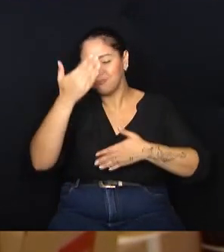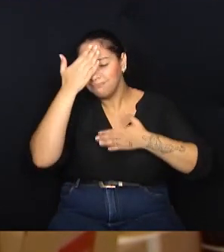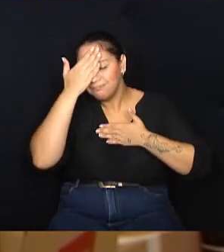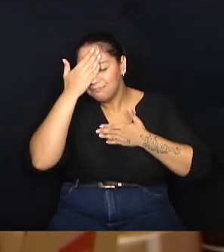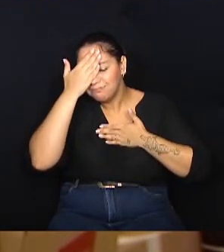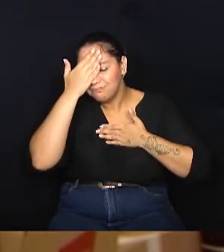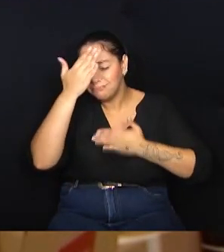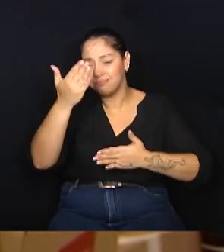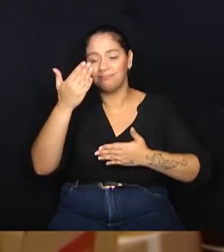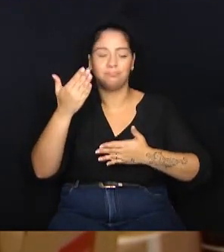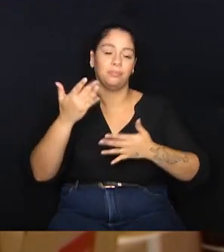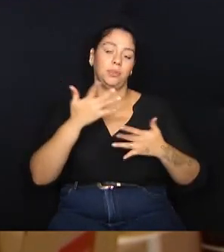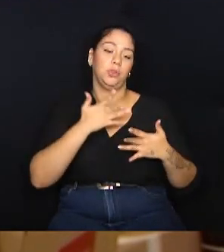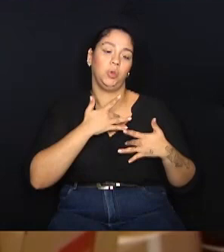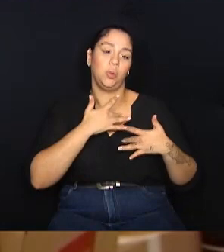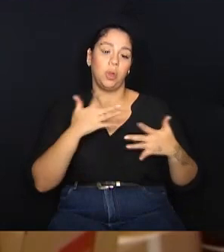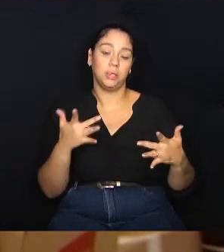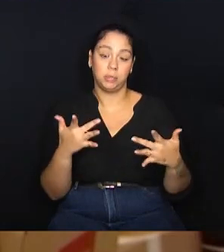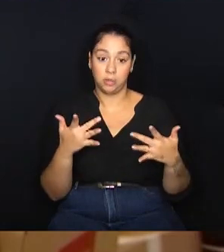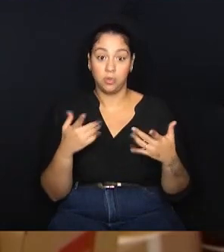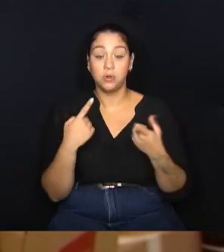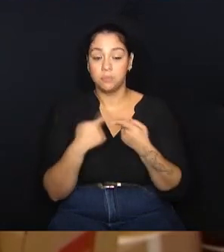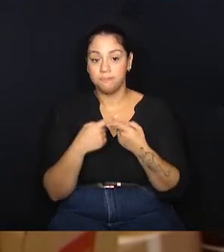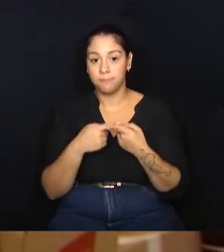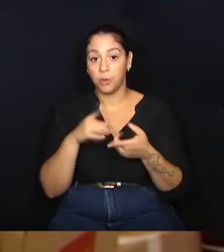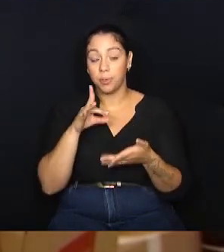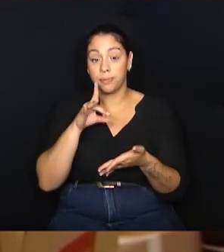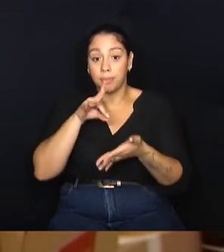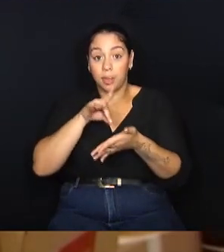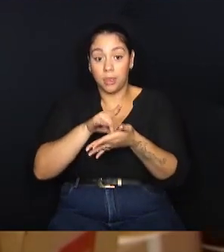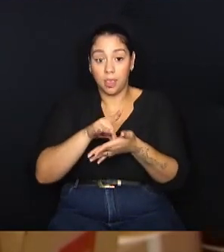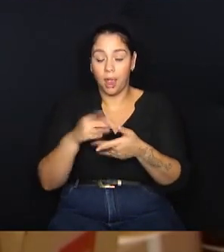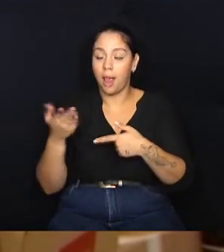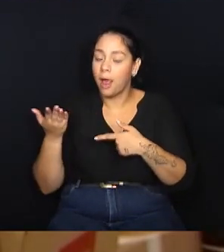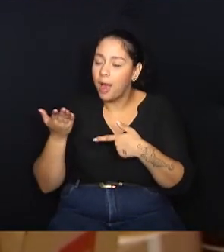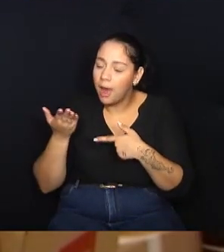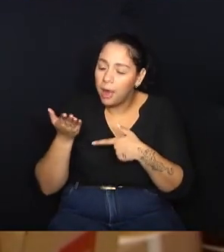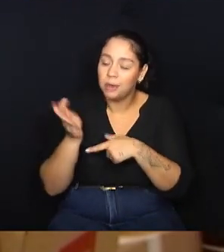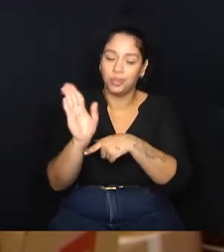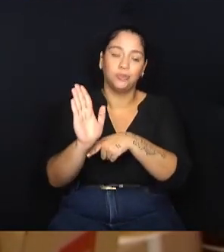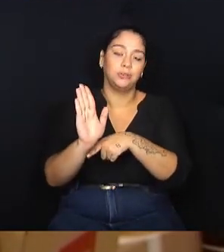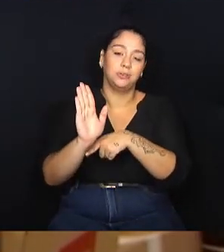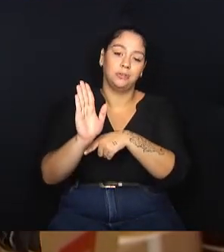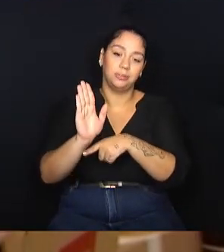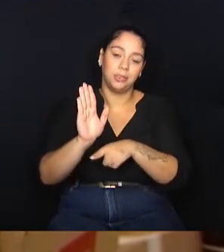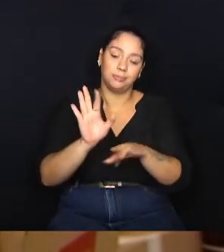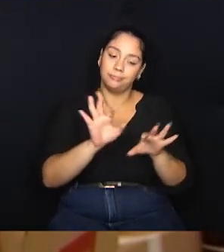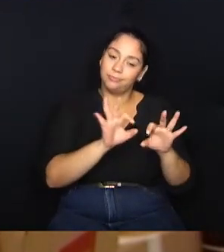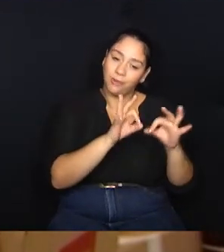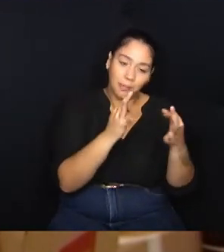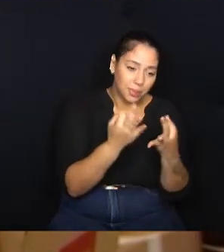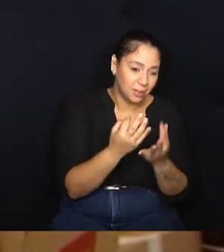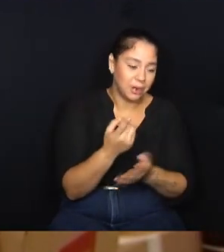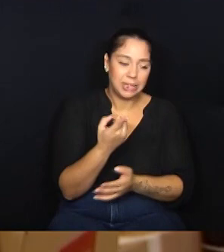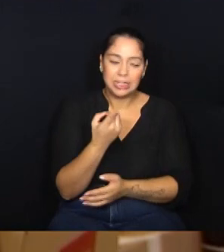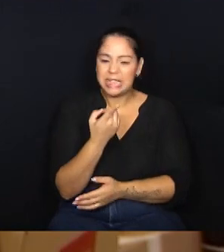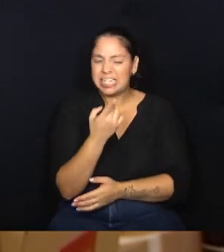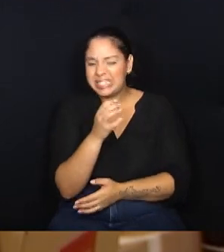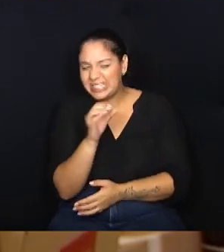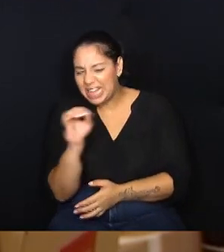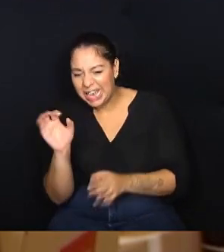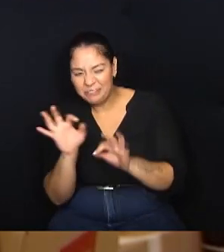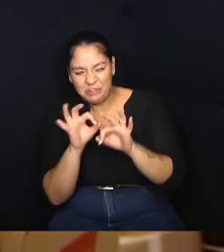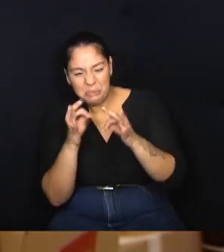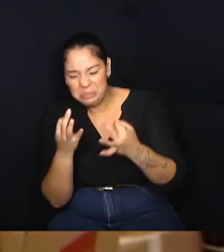sua doação, porque com certeza ajudaram algumas ou centenas, milhares de famílias